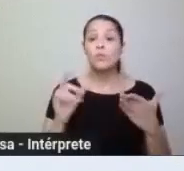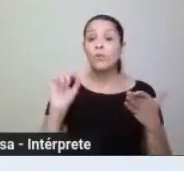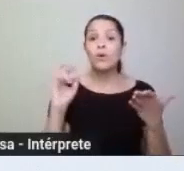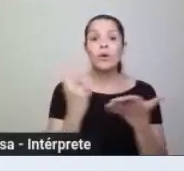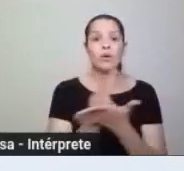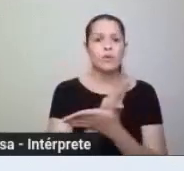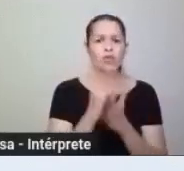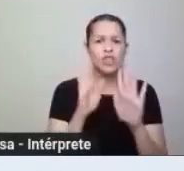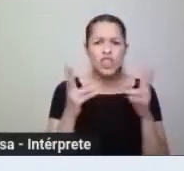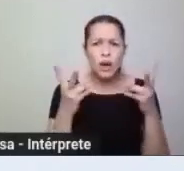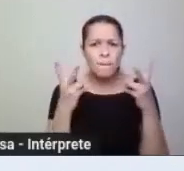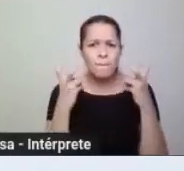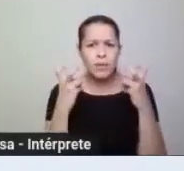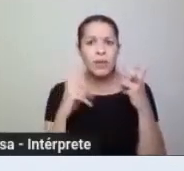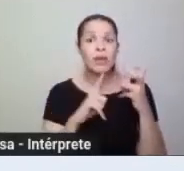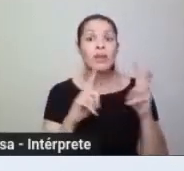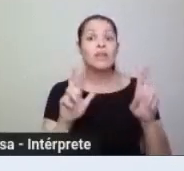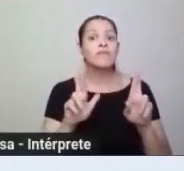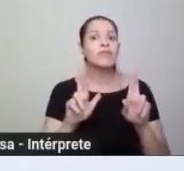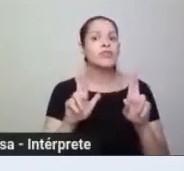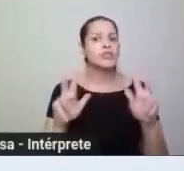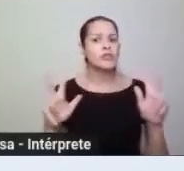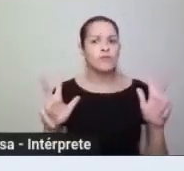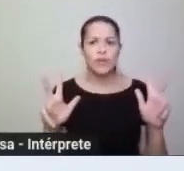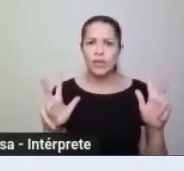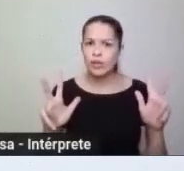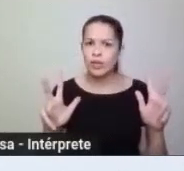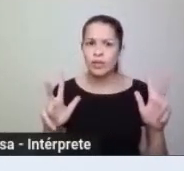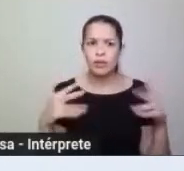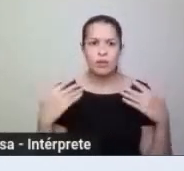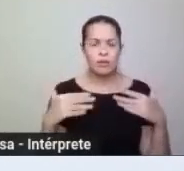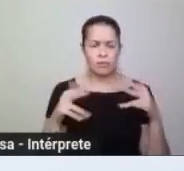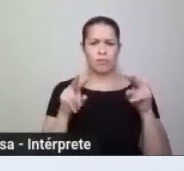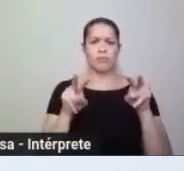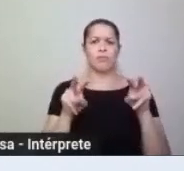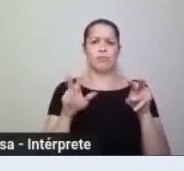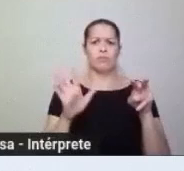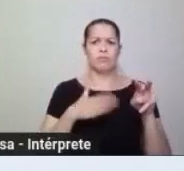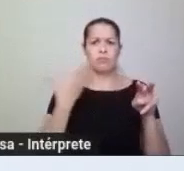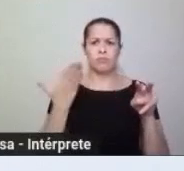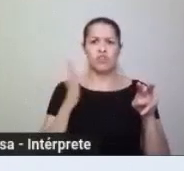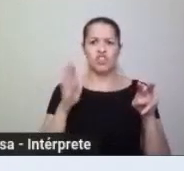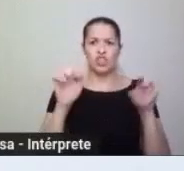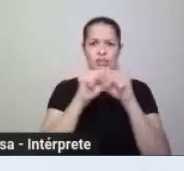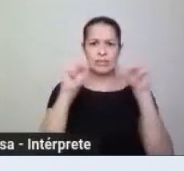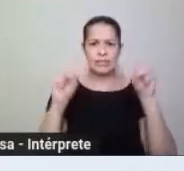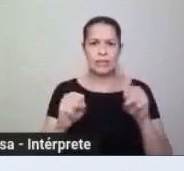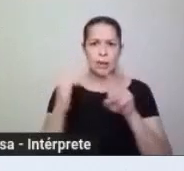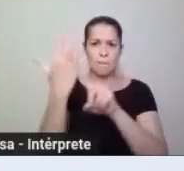se notou uma diferença muito, assim, estrondosa de